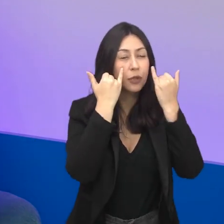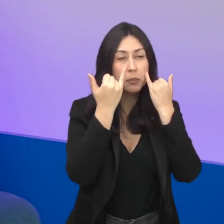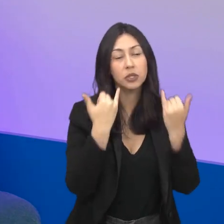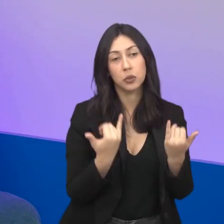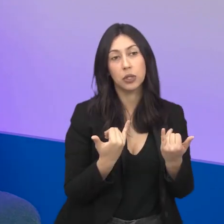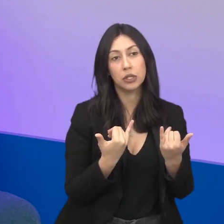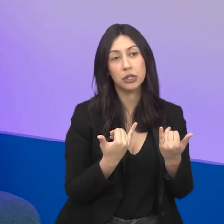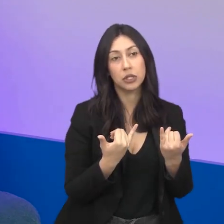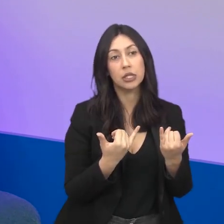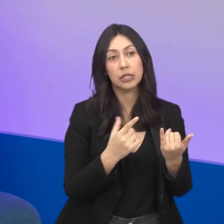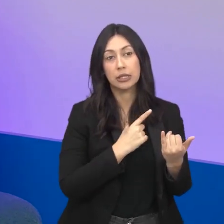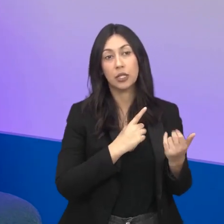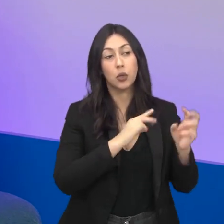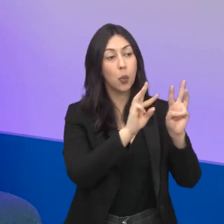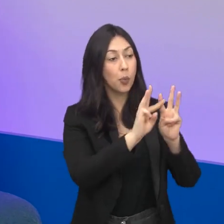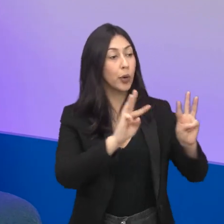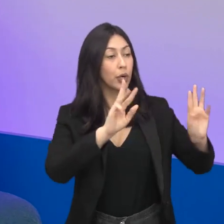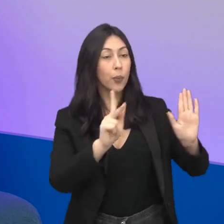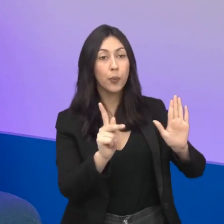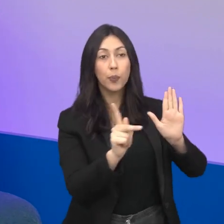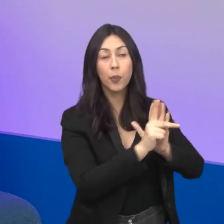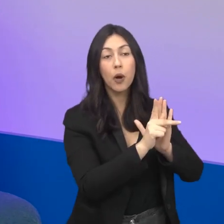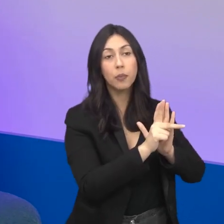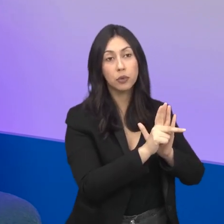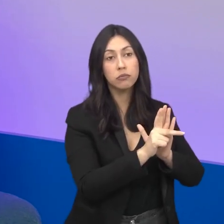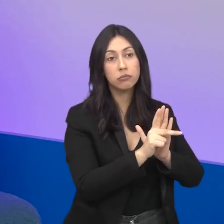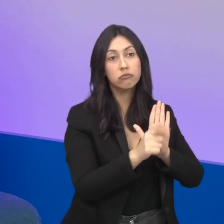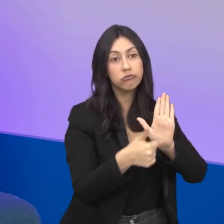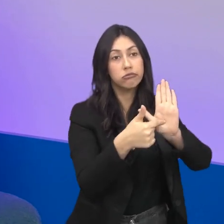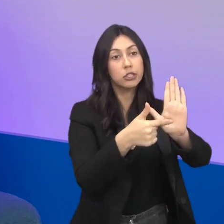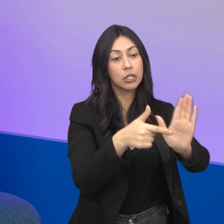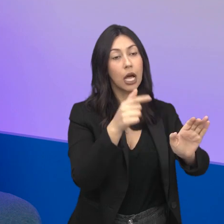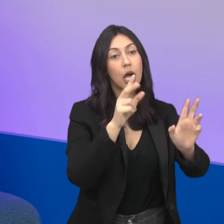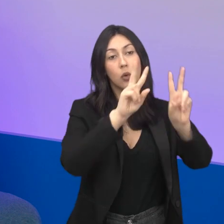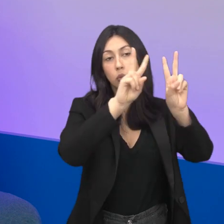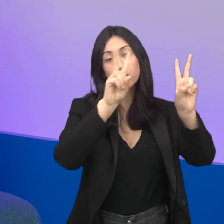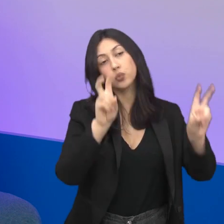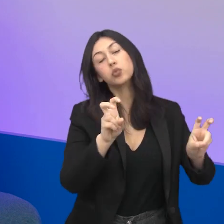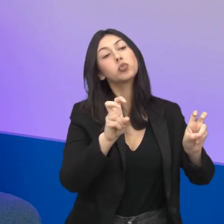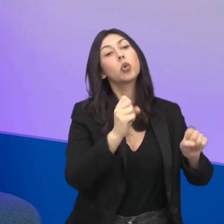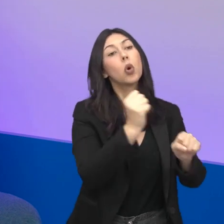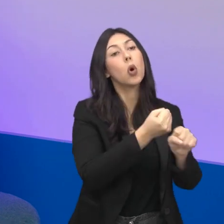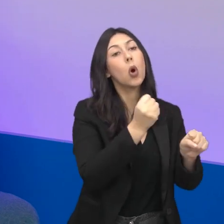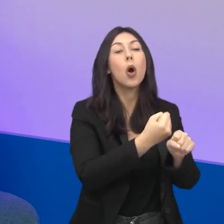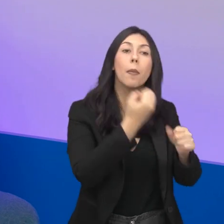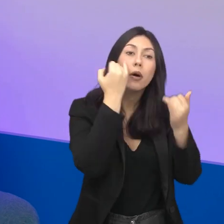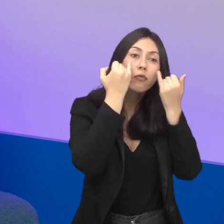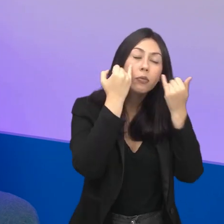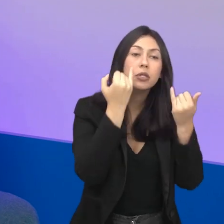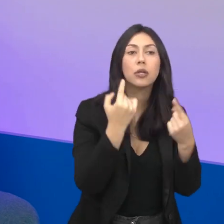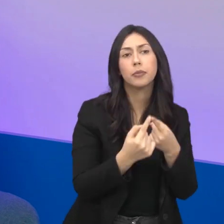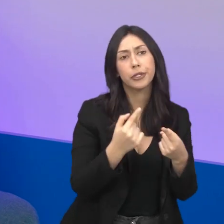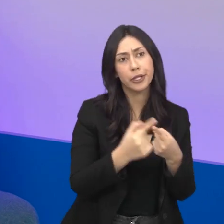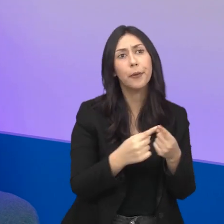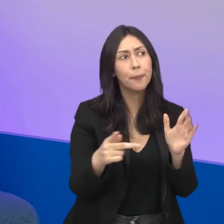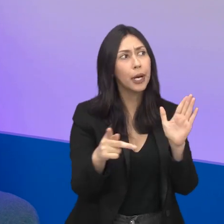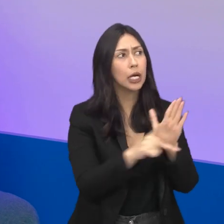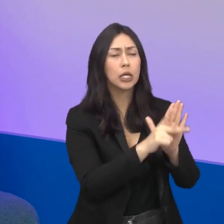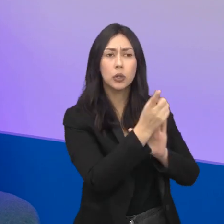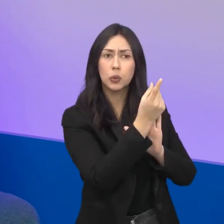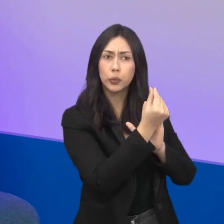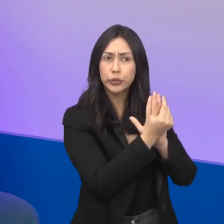aquelas informações da placa, através de um portal próprio para a transparência das obras. E, mais uma vez, a gente fala de